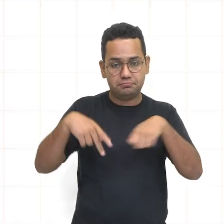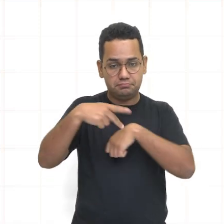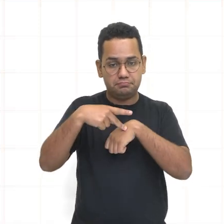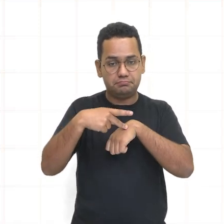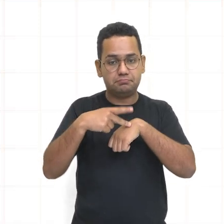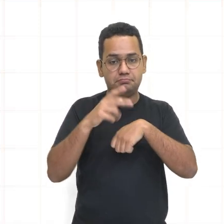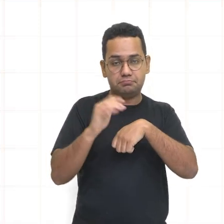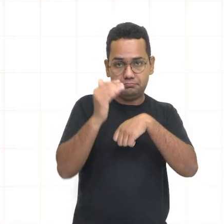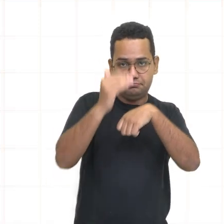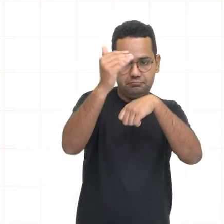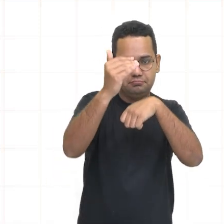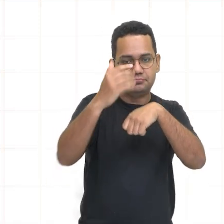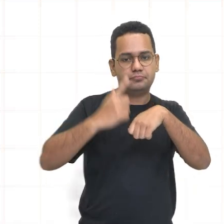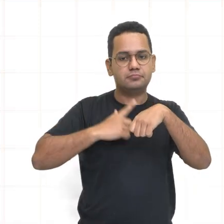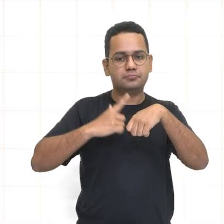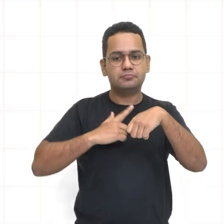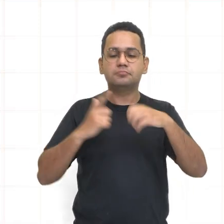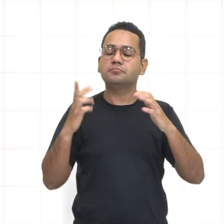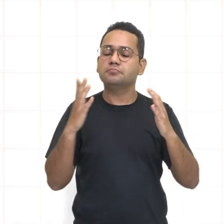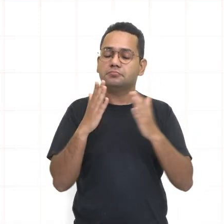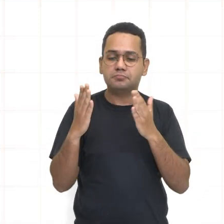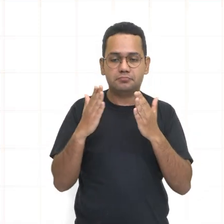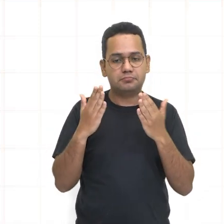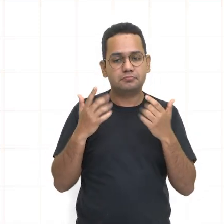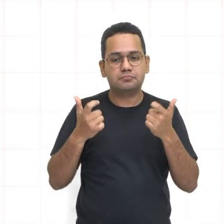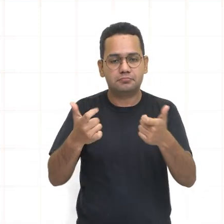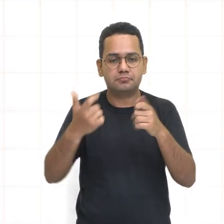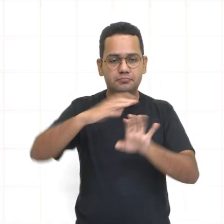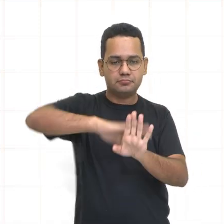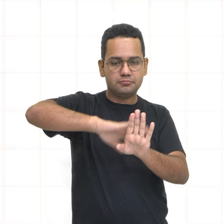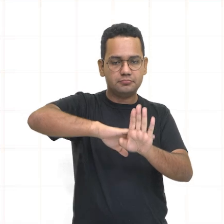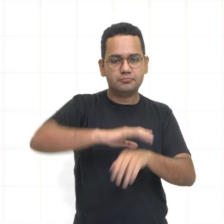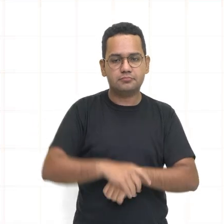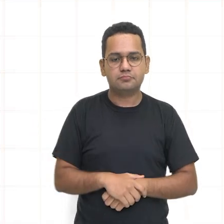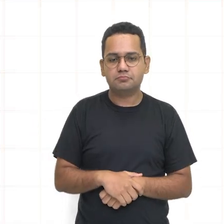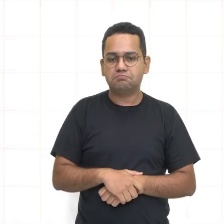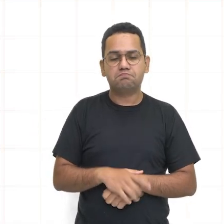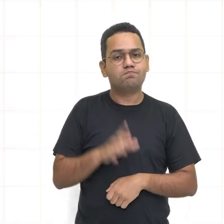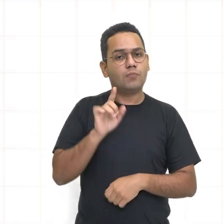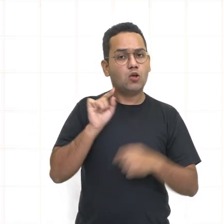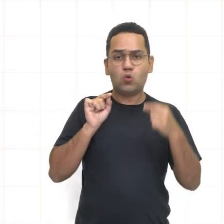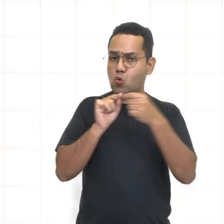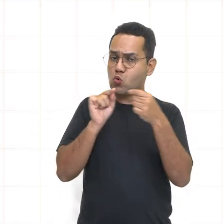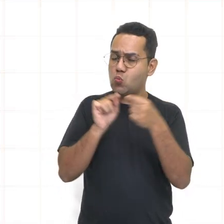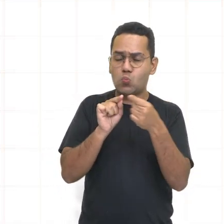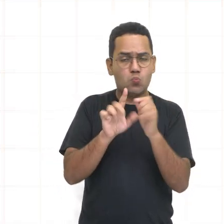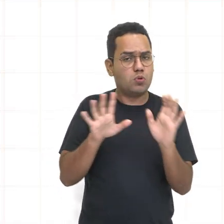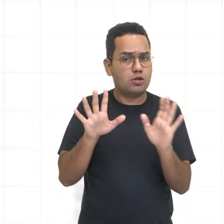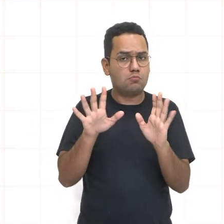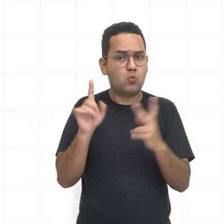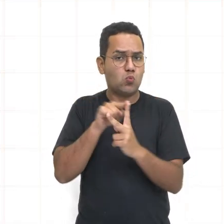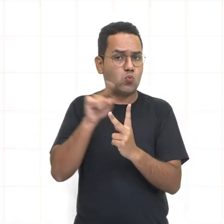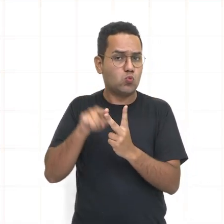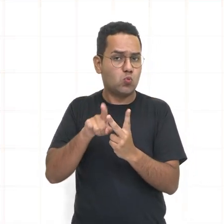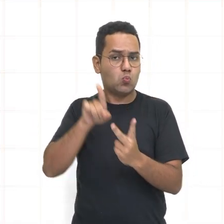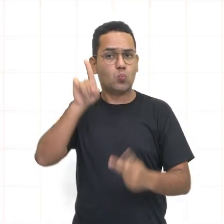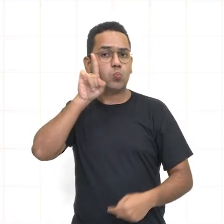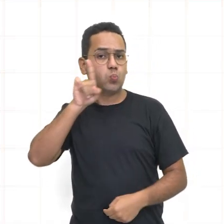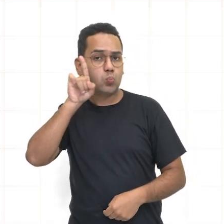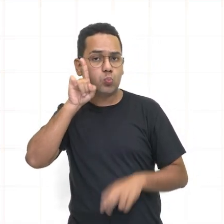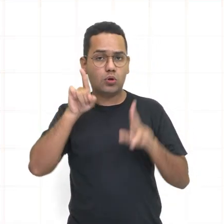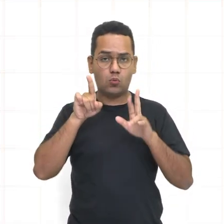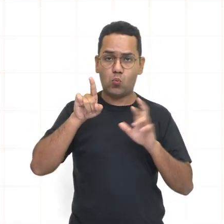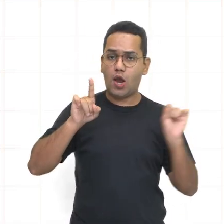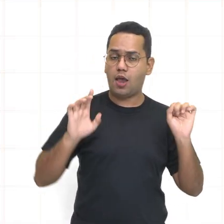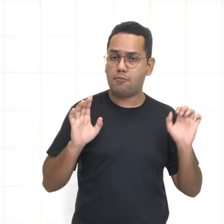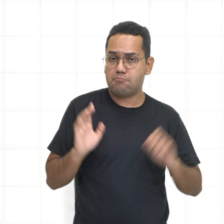em desenvolvimento durante a Guerra Fria, não alinhados nem com os Estados Unidos e nem com a União Soviética. Então, nesse contexto